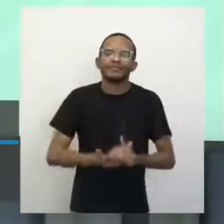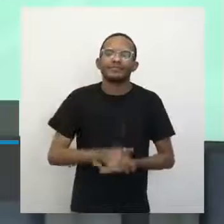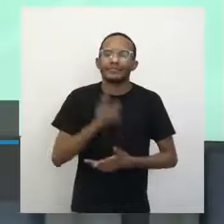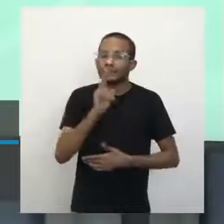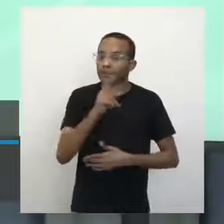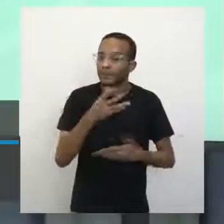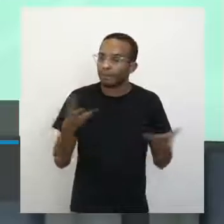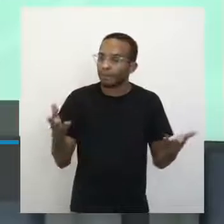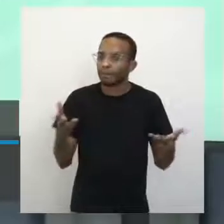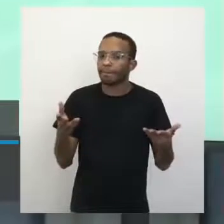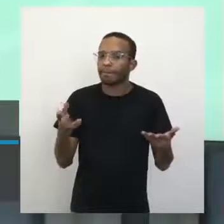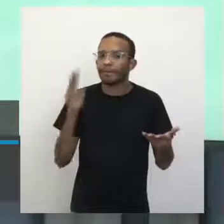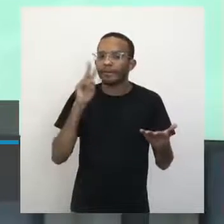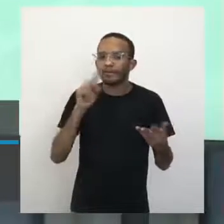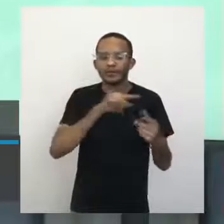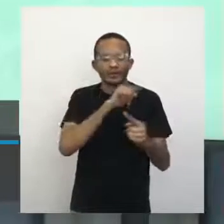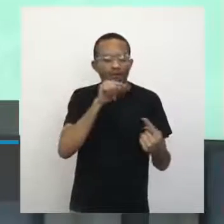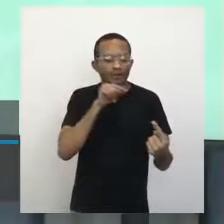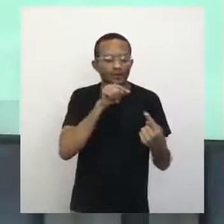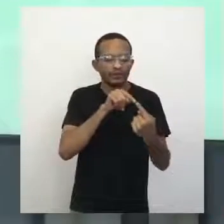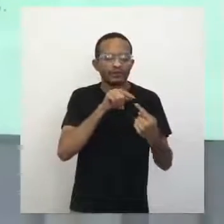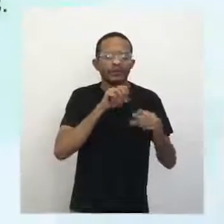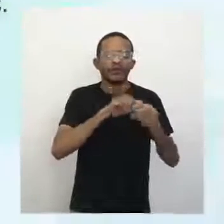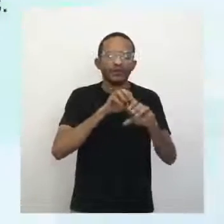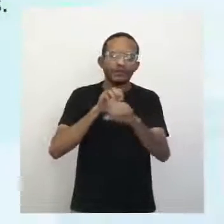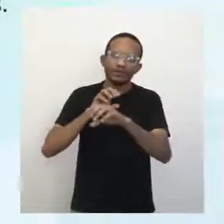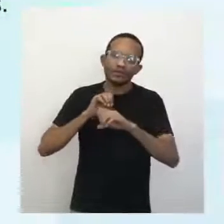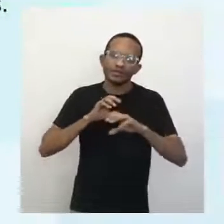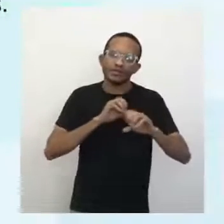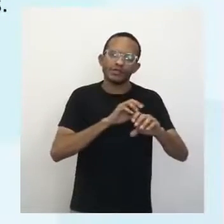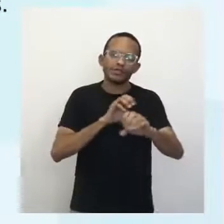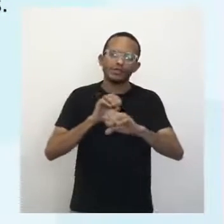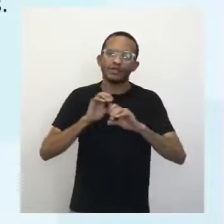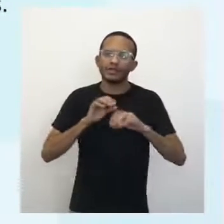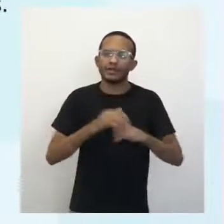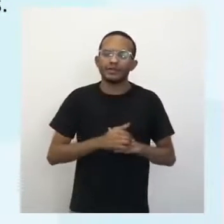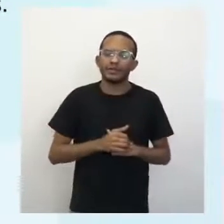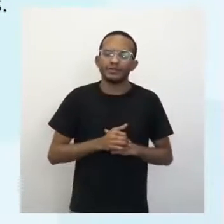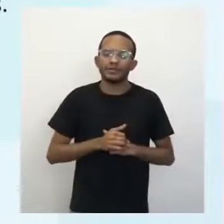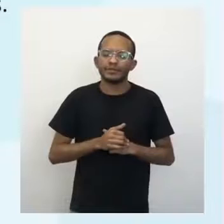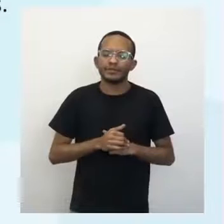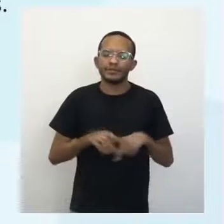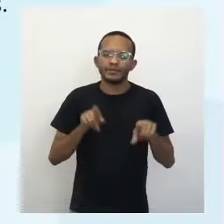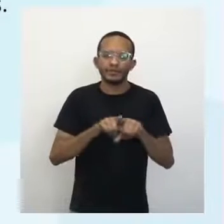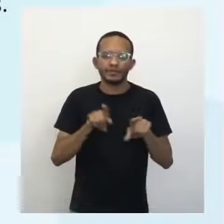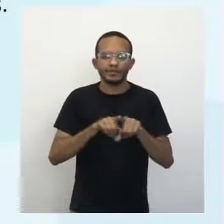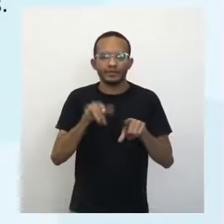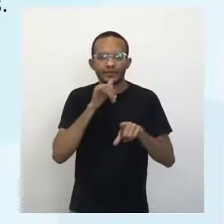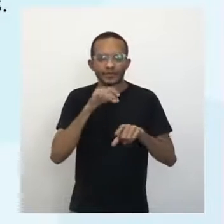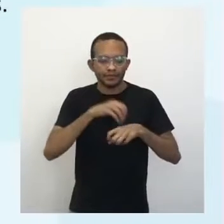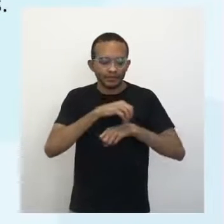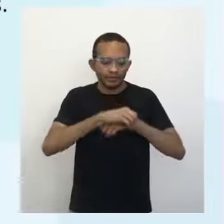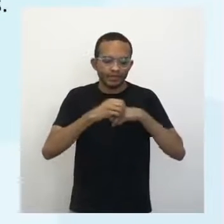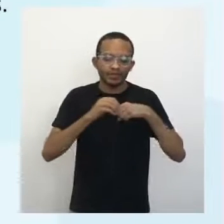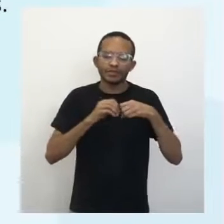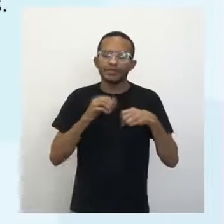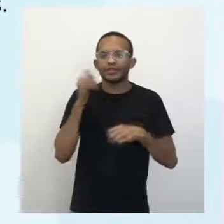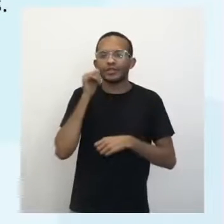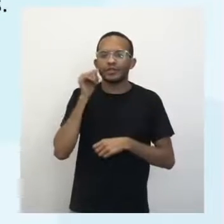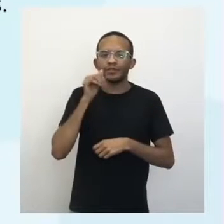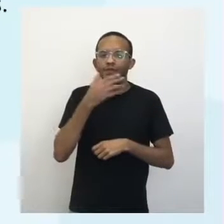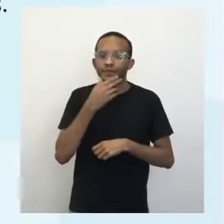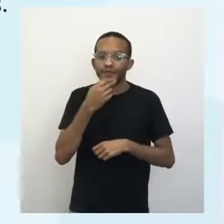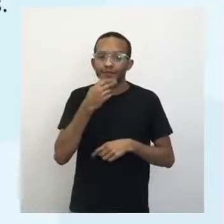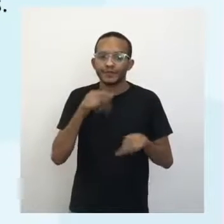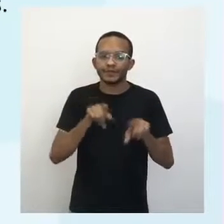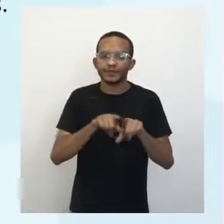Gente, então é assim, vamos ver aí o objetivo da aula. Tá aí, ó, para você conhecer as células reprodutoras femininas e masculinas,